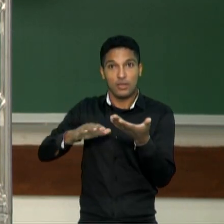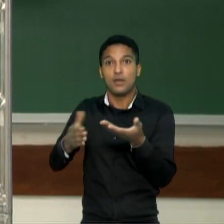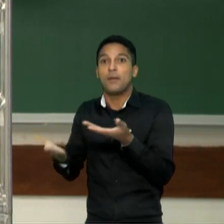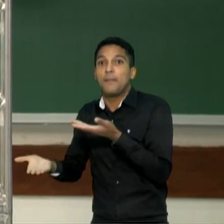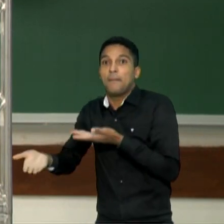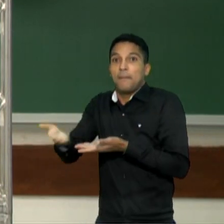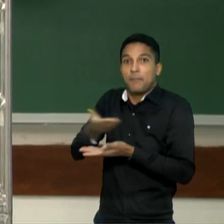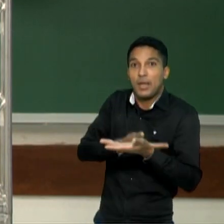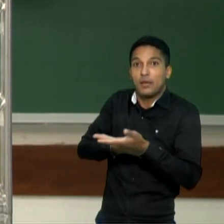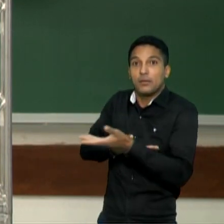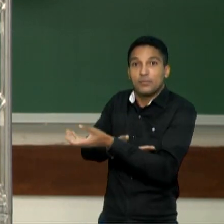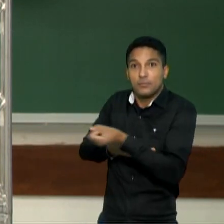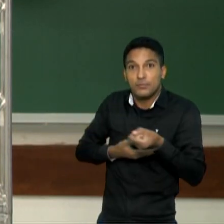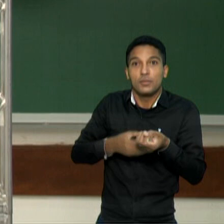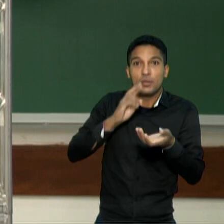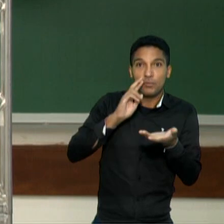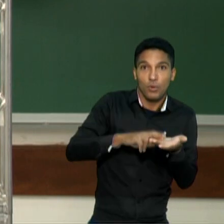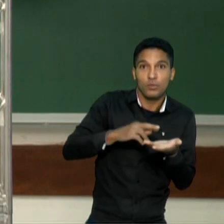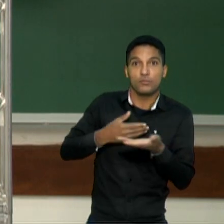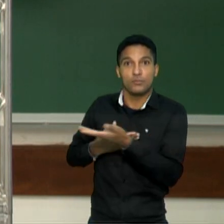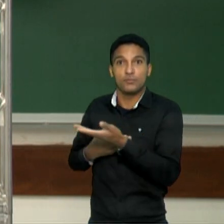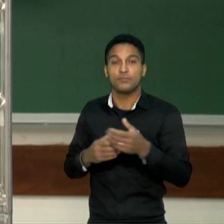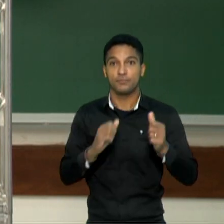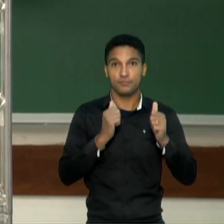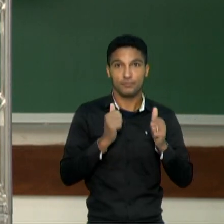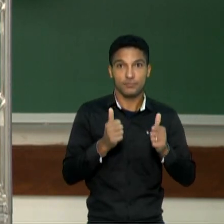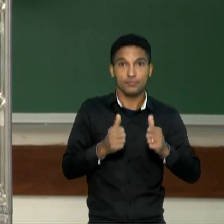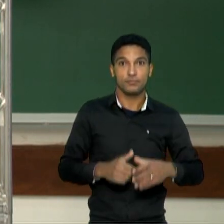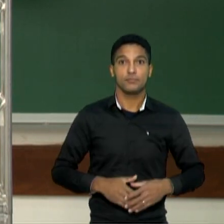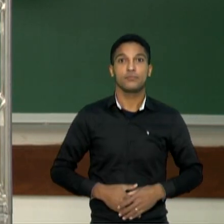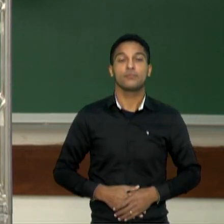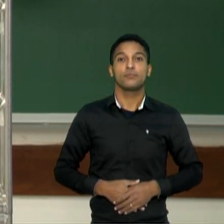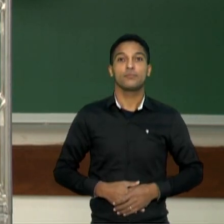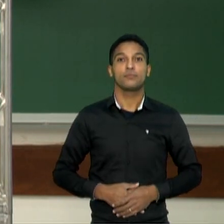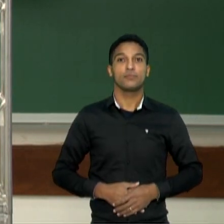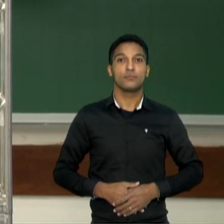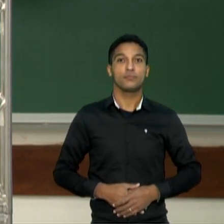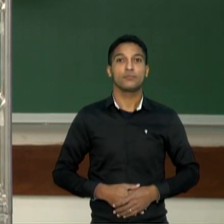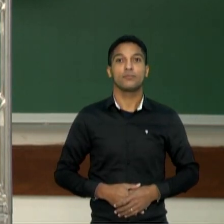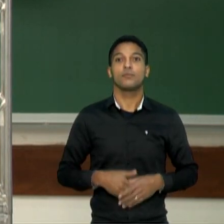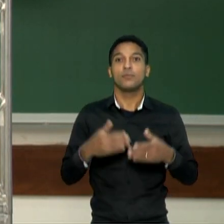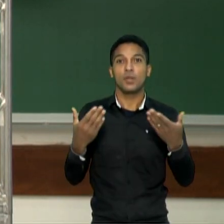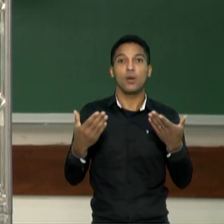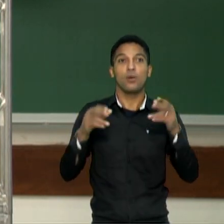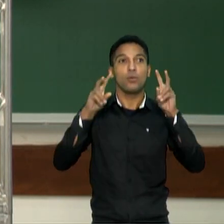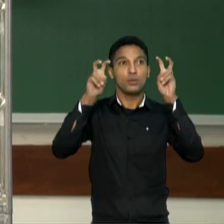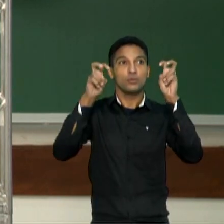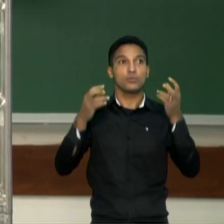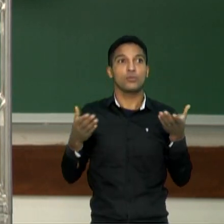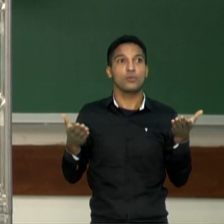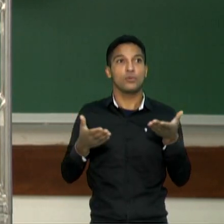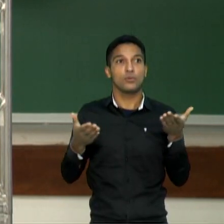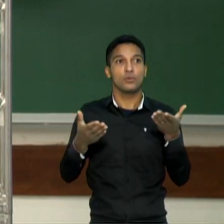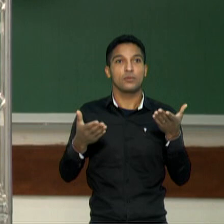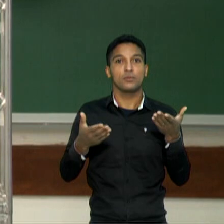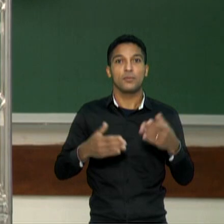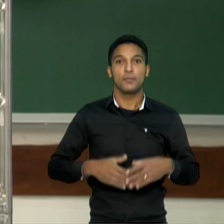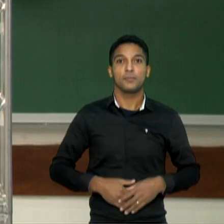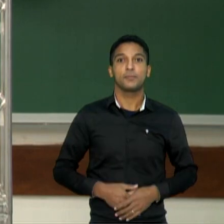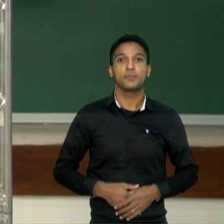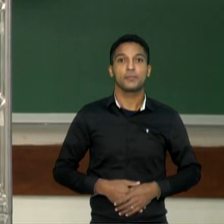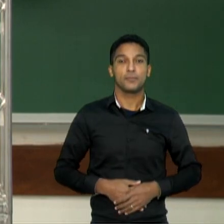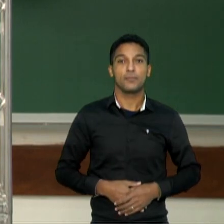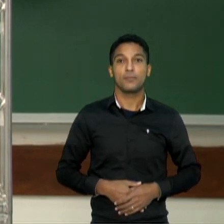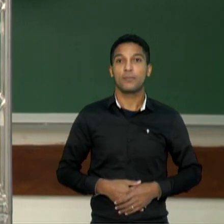e a sua presença está garantida. Fechou? Beleza? Vamos para a nossa aula, né? Então o nosso assunto de hoje